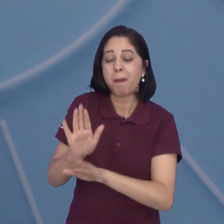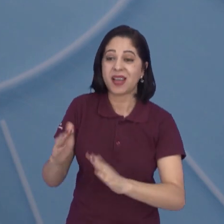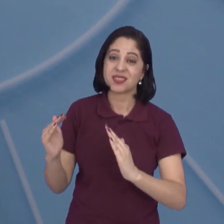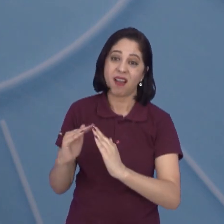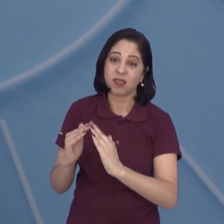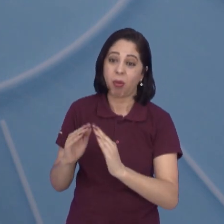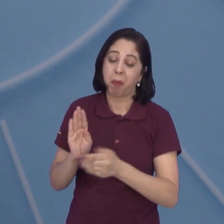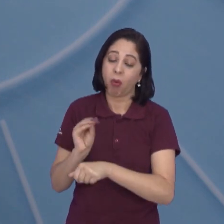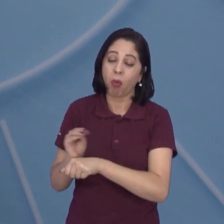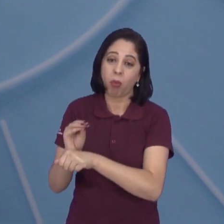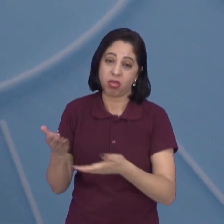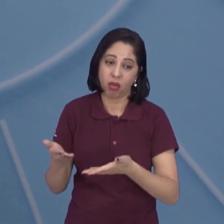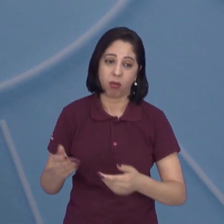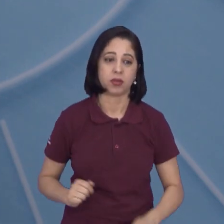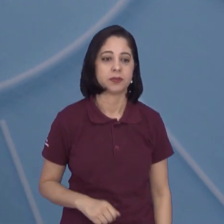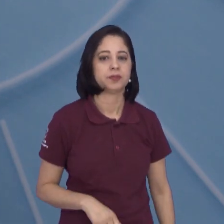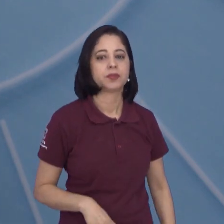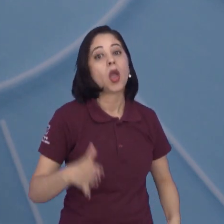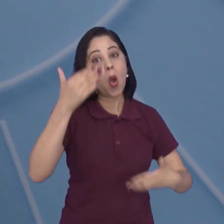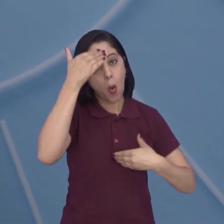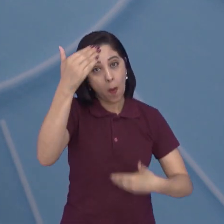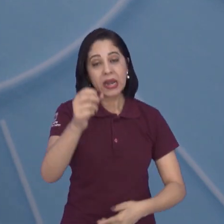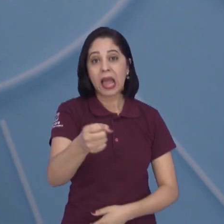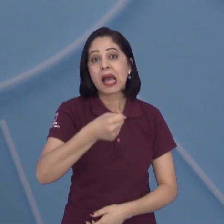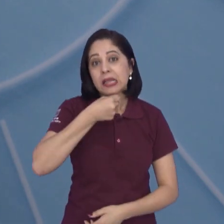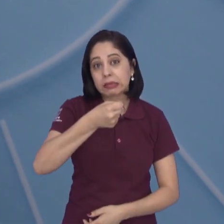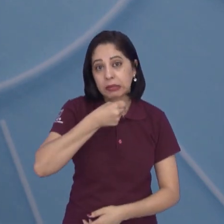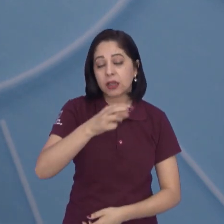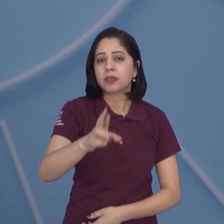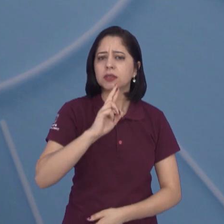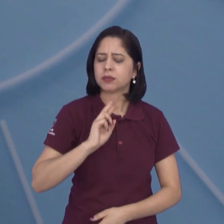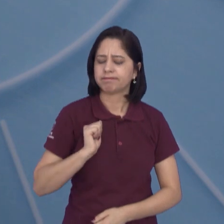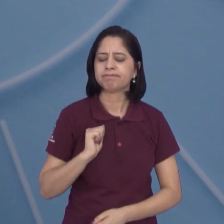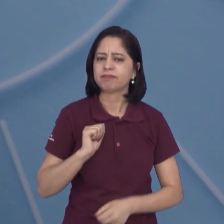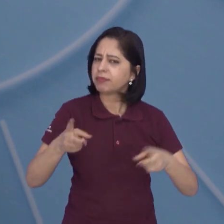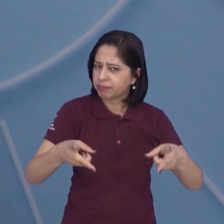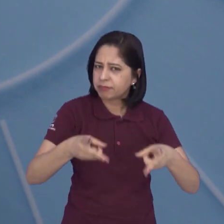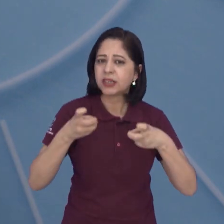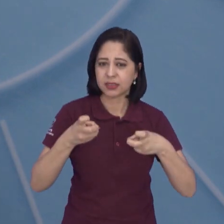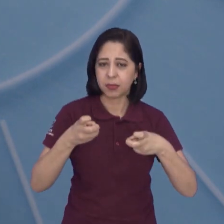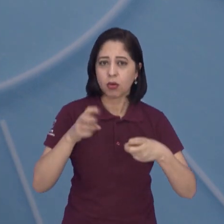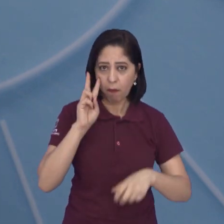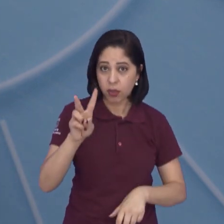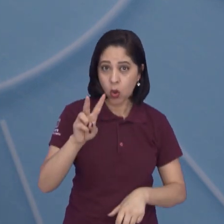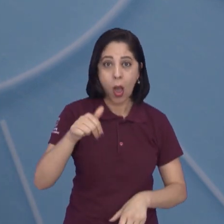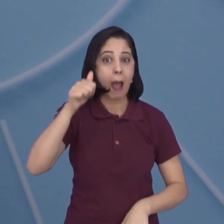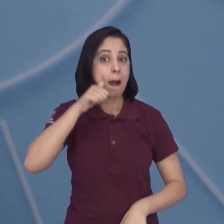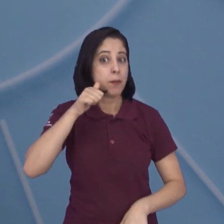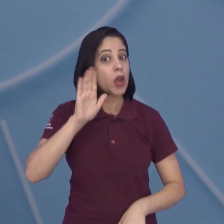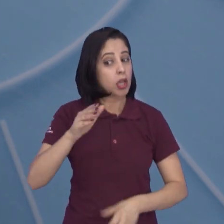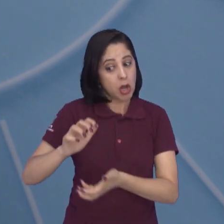Fran, e também as pessoas que responderam. Aí a gente percebe, né, a gente viu mulheres mais velhas e